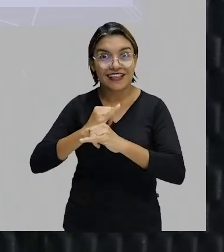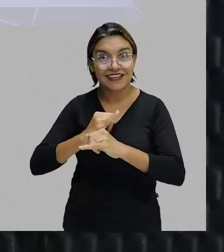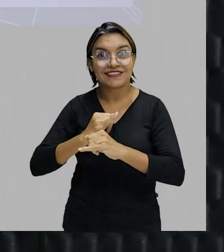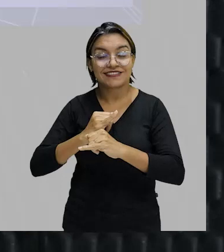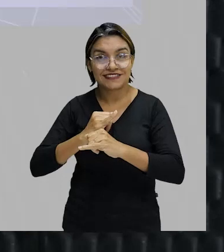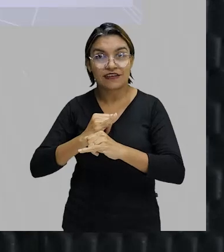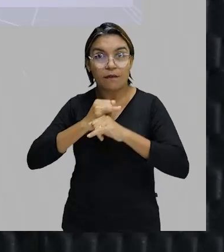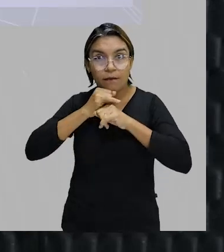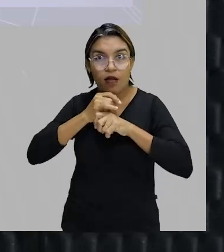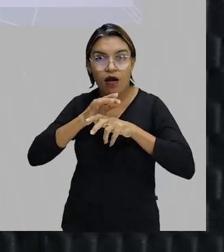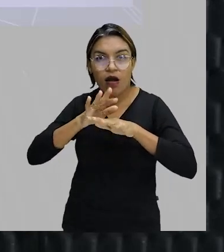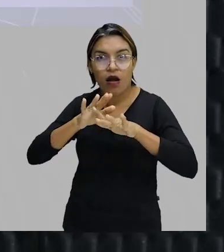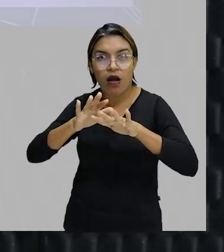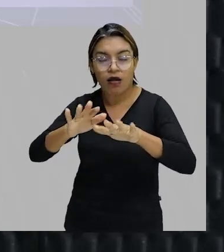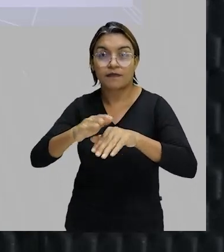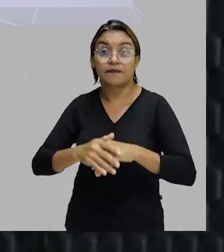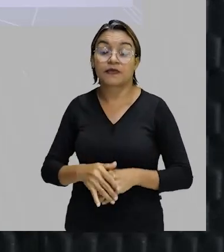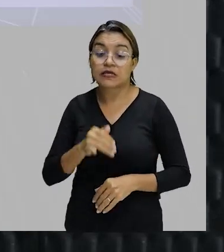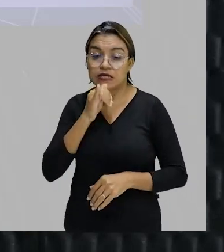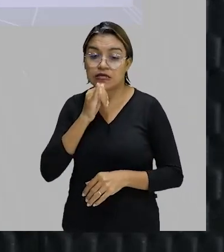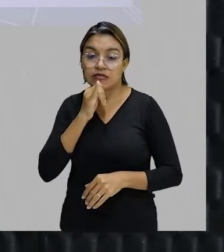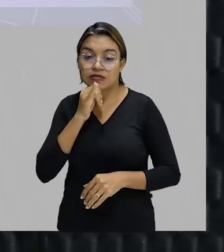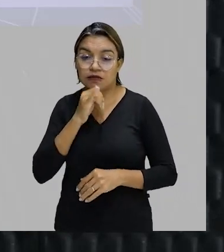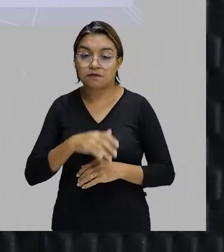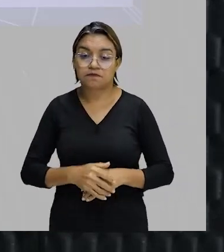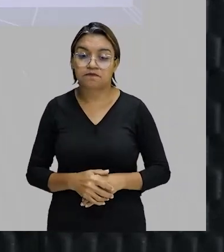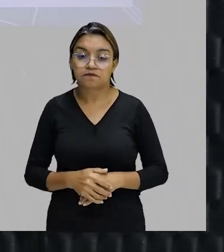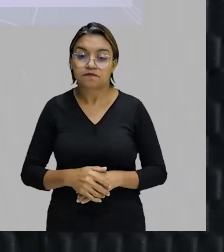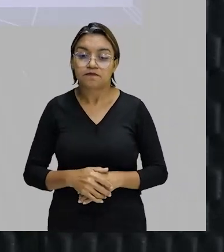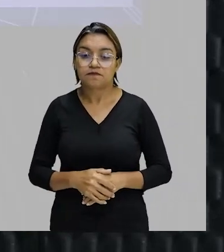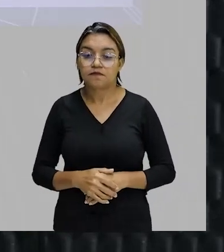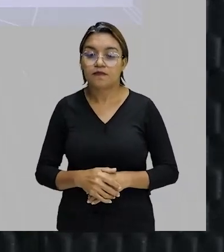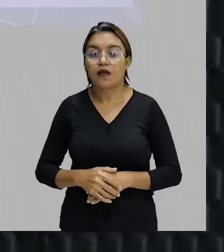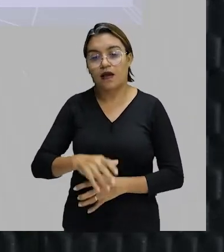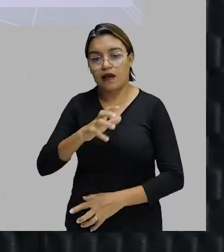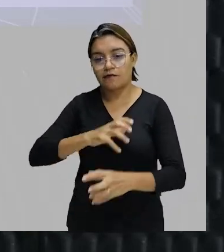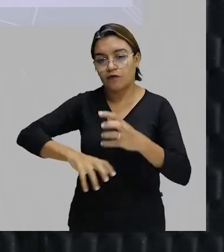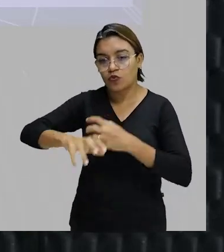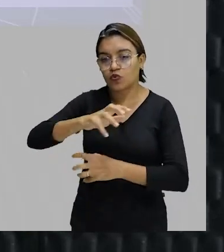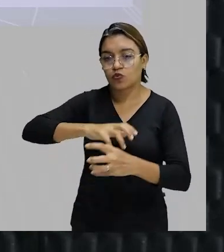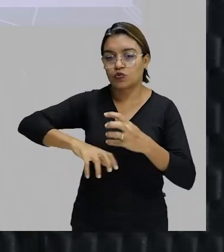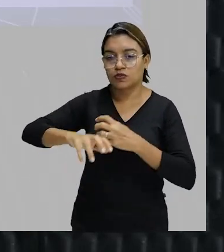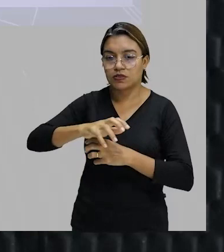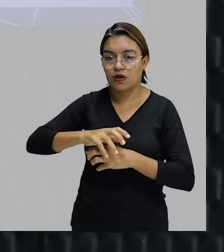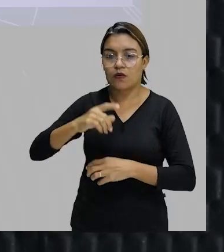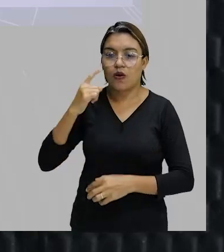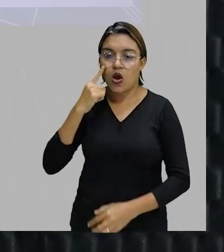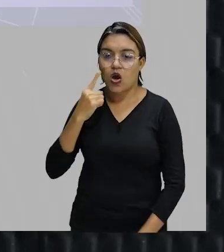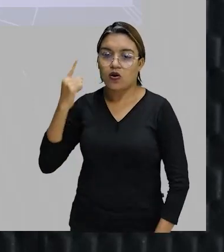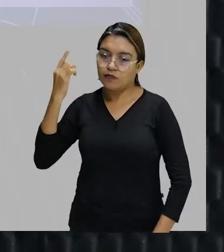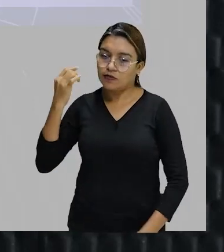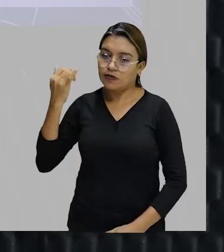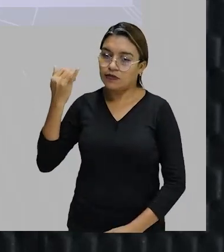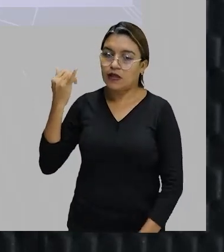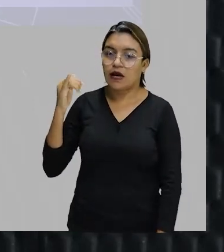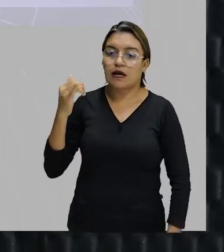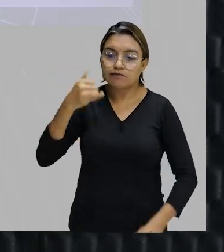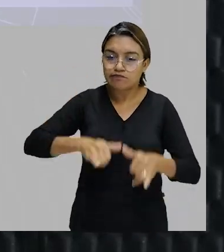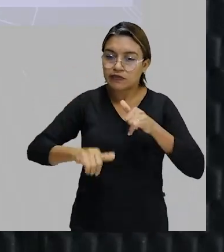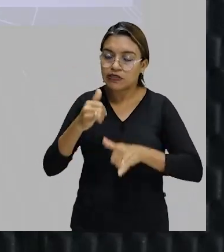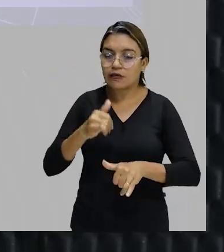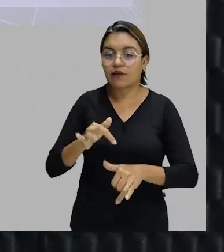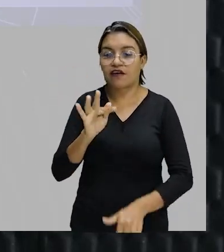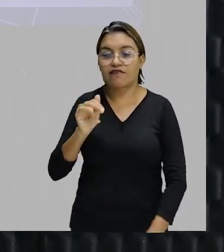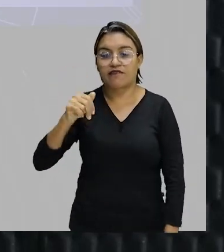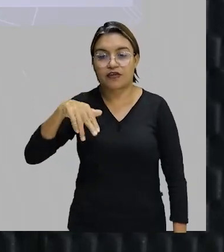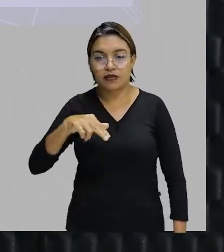vez mais rapidamente. Ela vai ser a revolução da robotização, vai ser a revolução também da química fina. O que é essa química